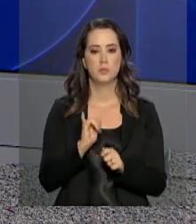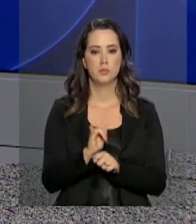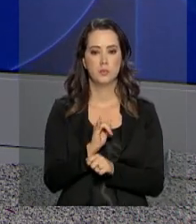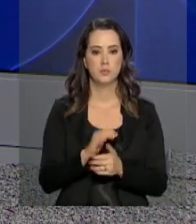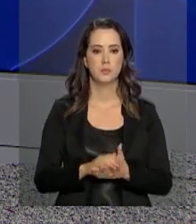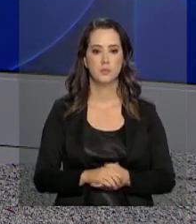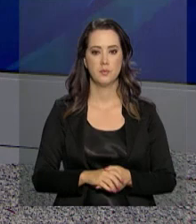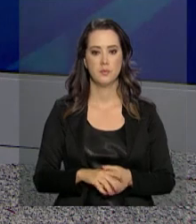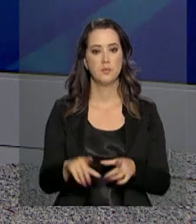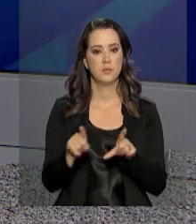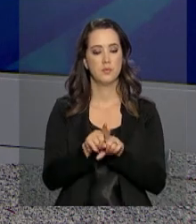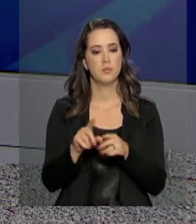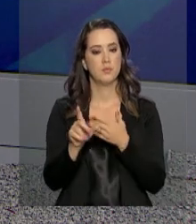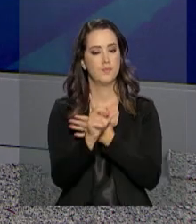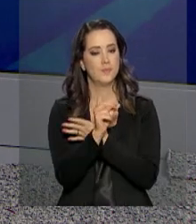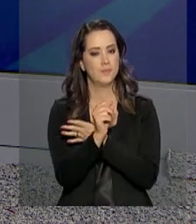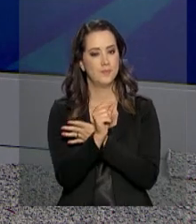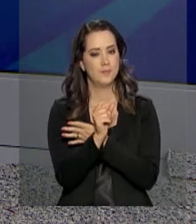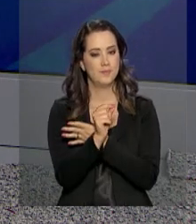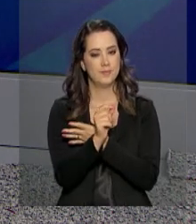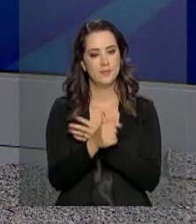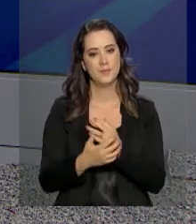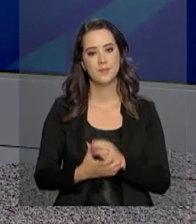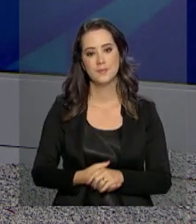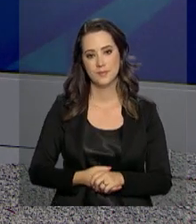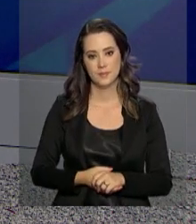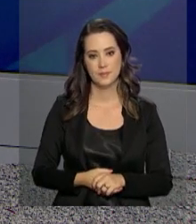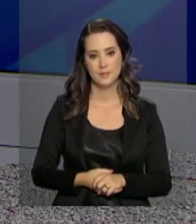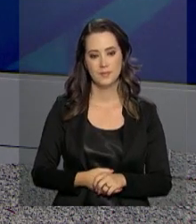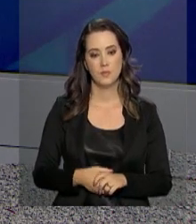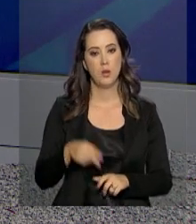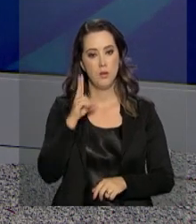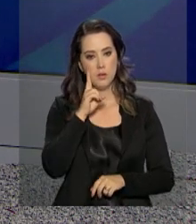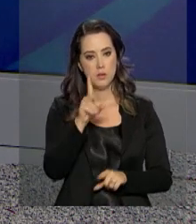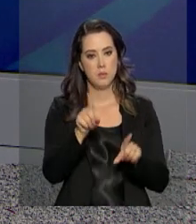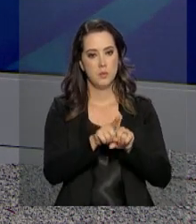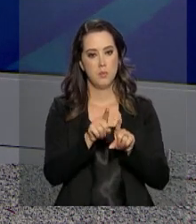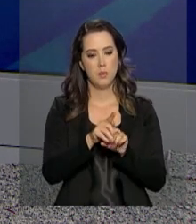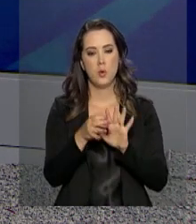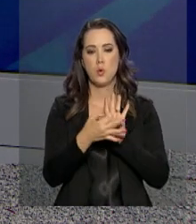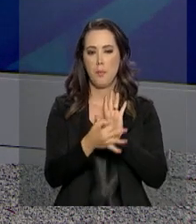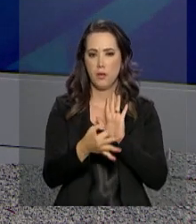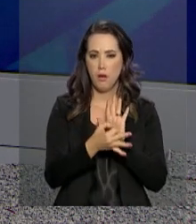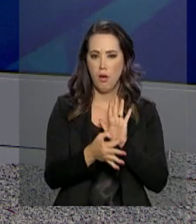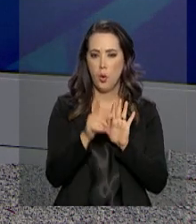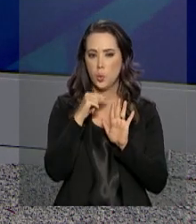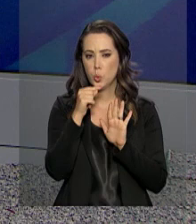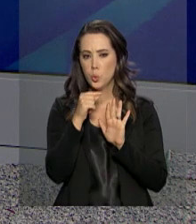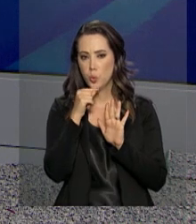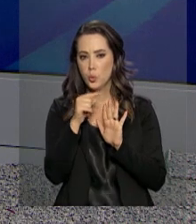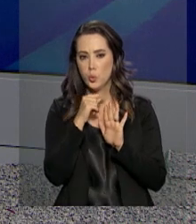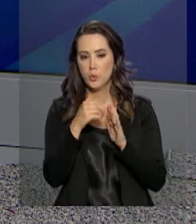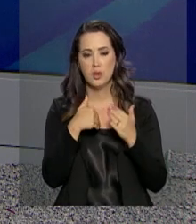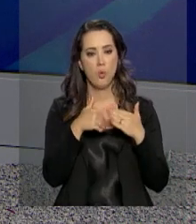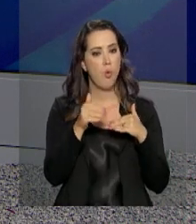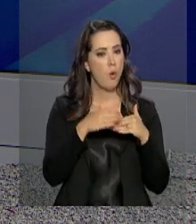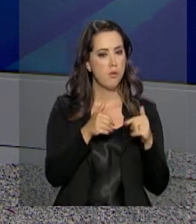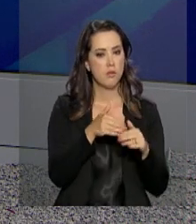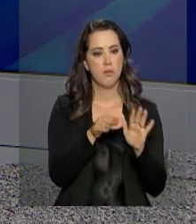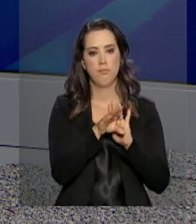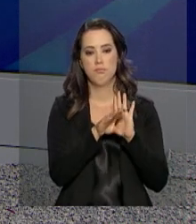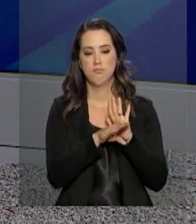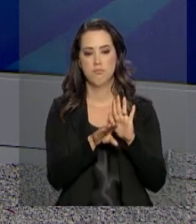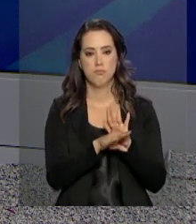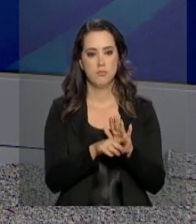canal no youtube acesse também o nosso perfil no twitter e você pode ainda mandar suas sugestões de reportagens e dúvidas sobre